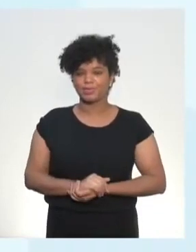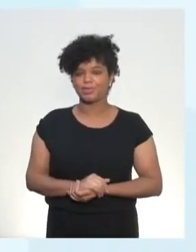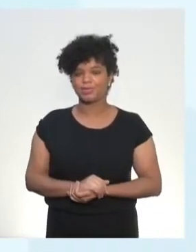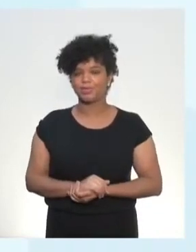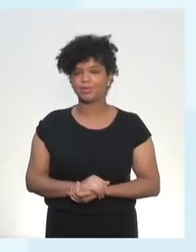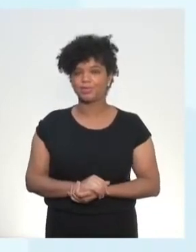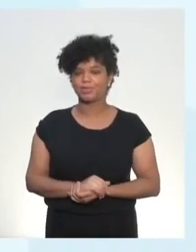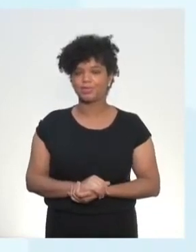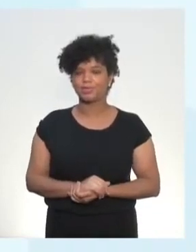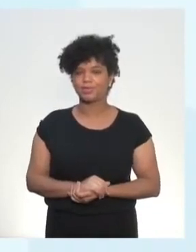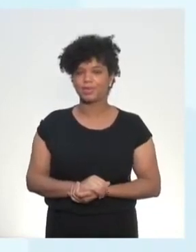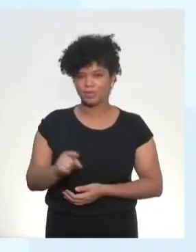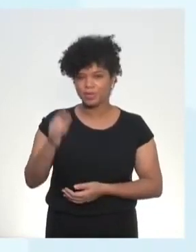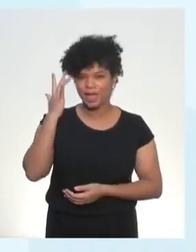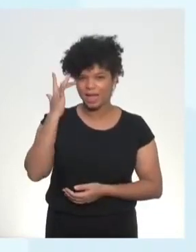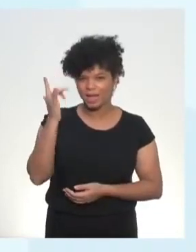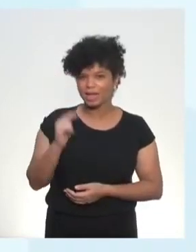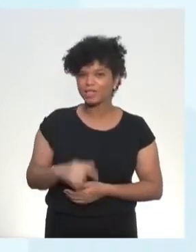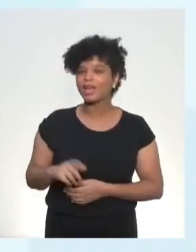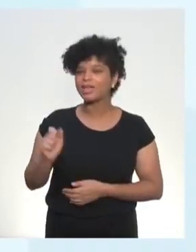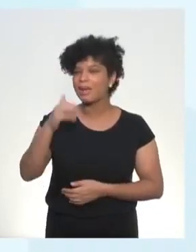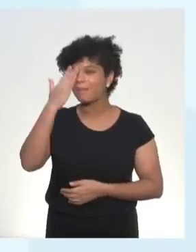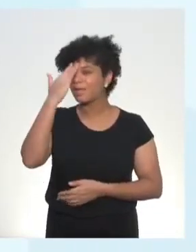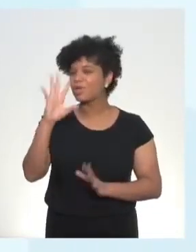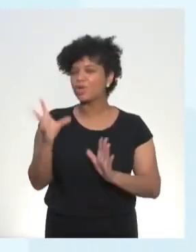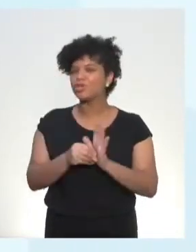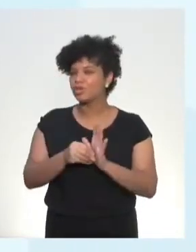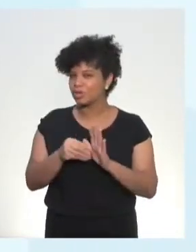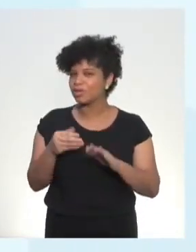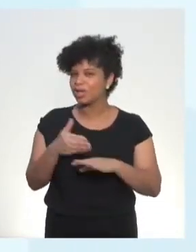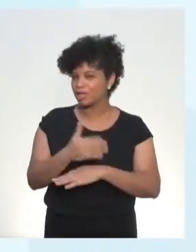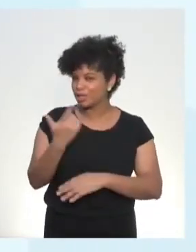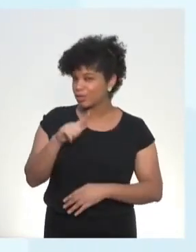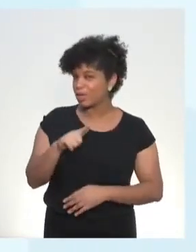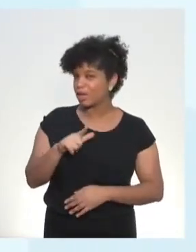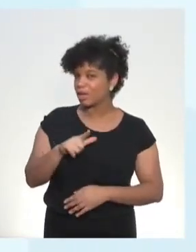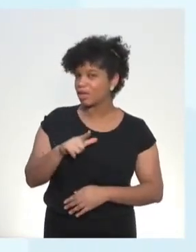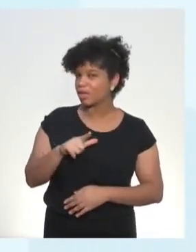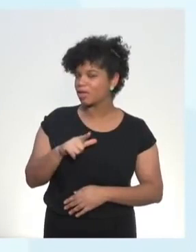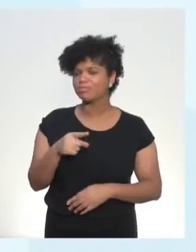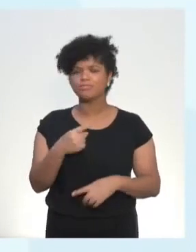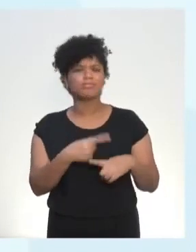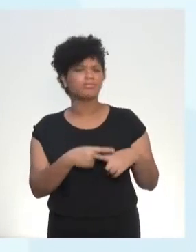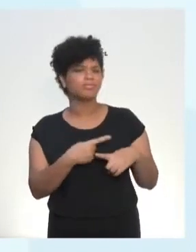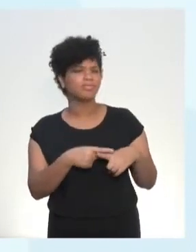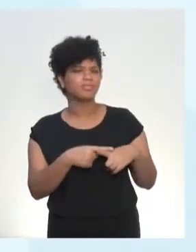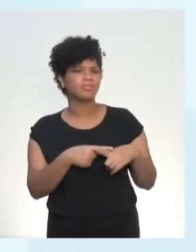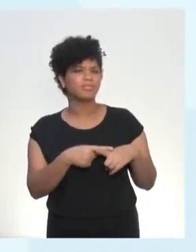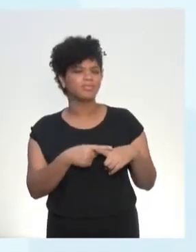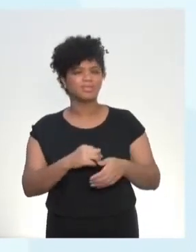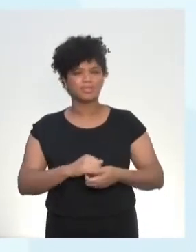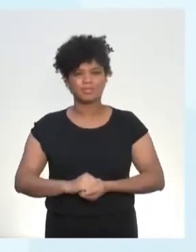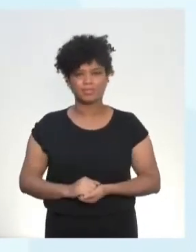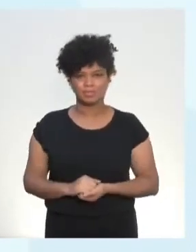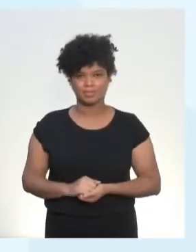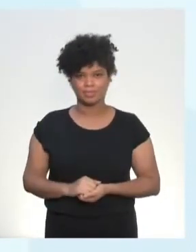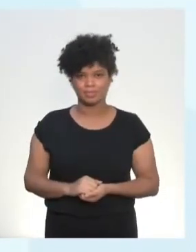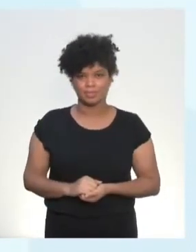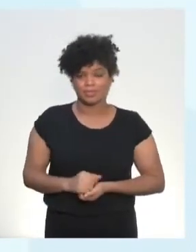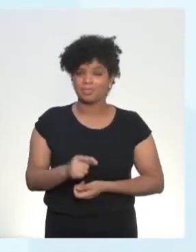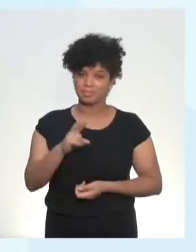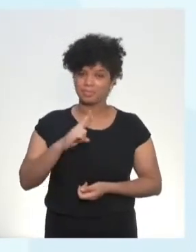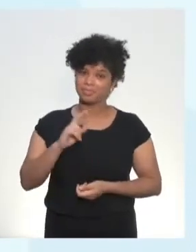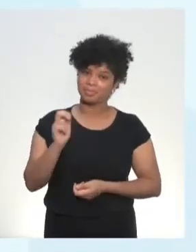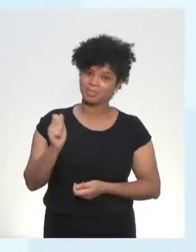everyone? Você acha que será acessível a todos? Why? Por quê? Aí você pode responder,